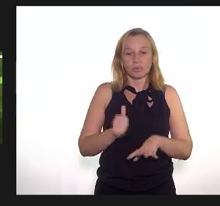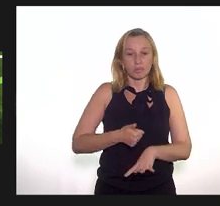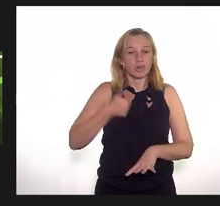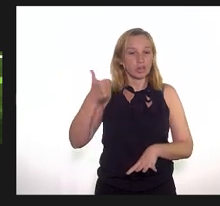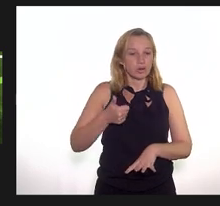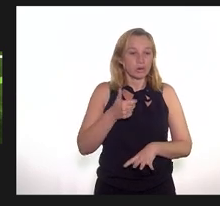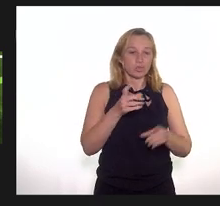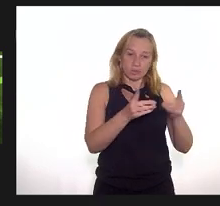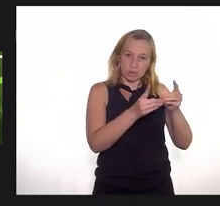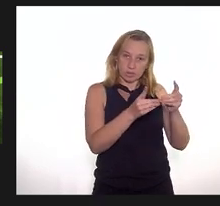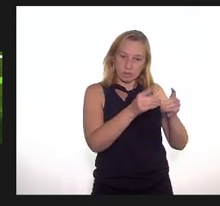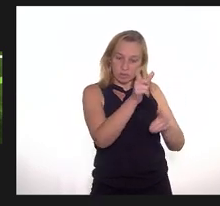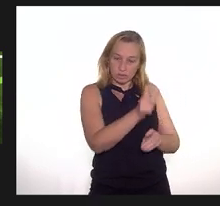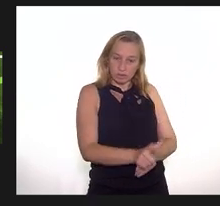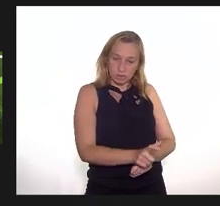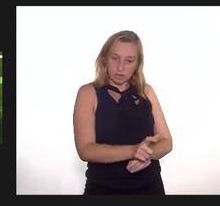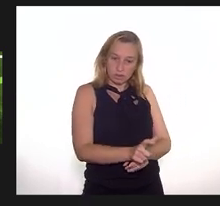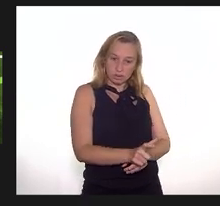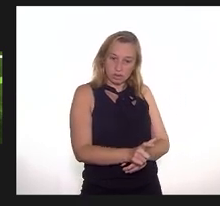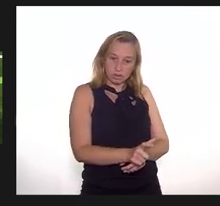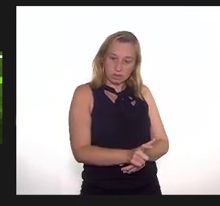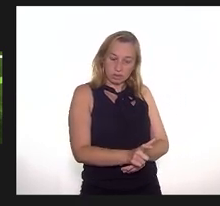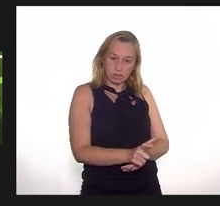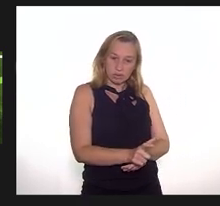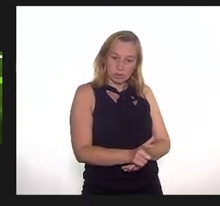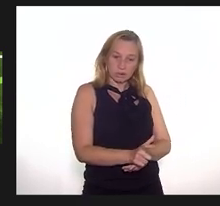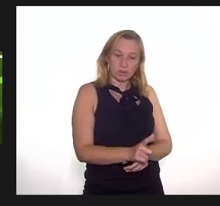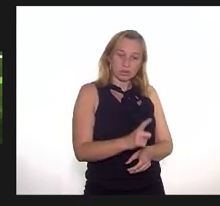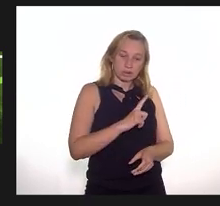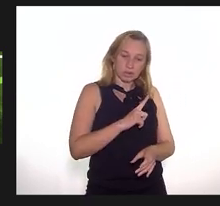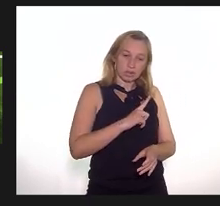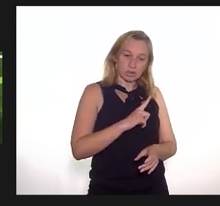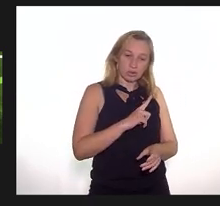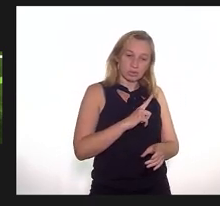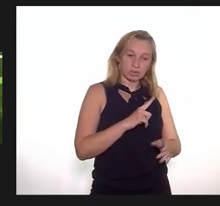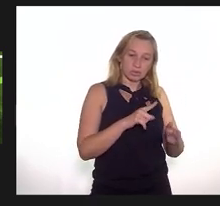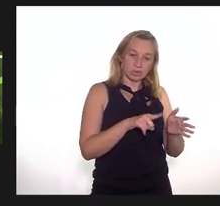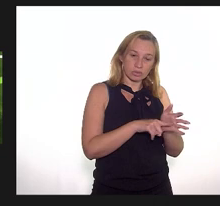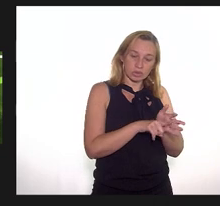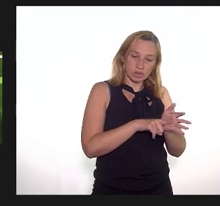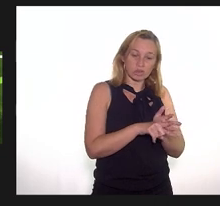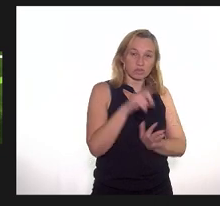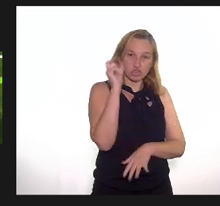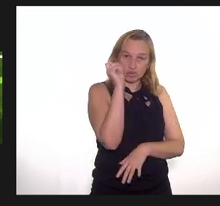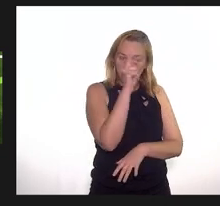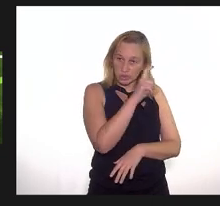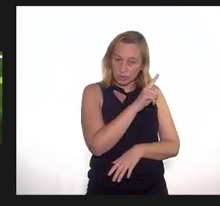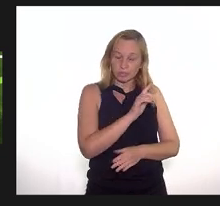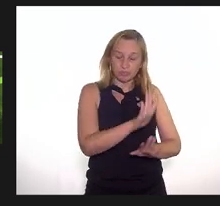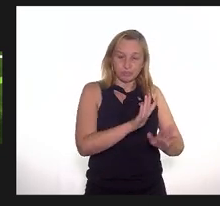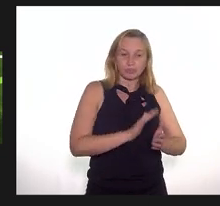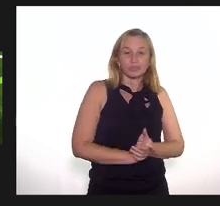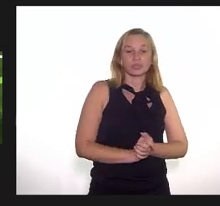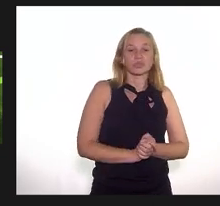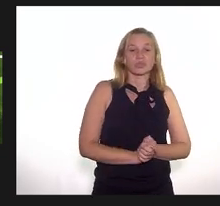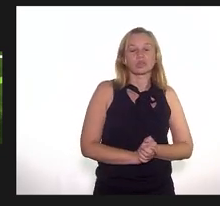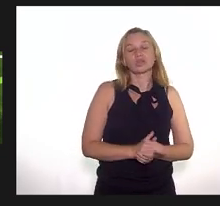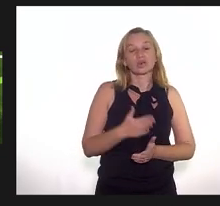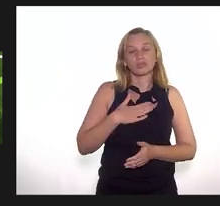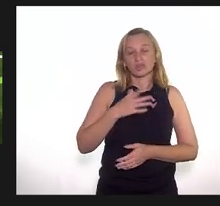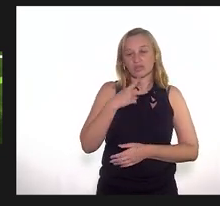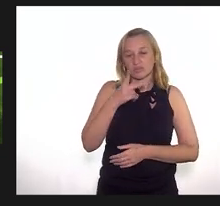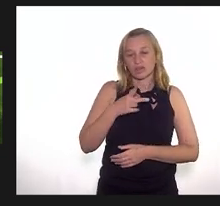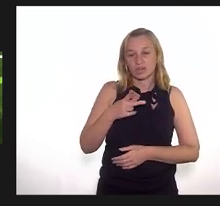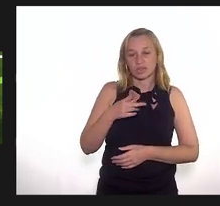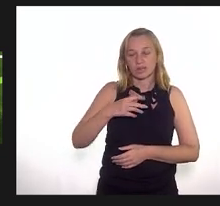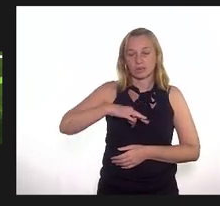esses pacientes que acabam, de alguma forma, tendo um diagnóstico muito difícil de você dar. Então, são essas minhas contribuições, Marta,